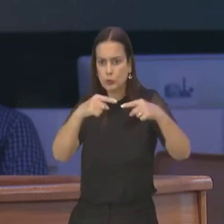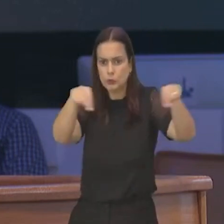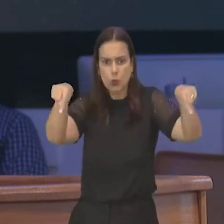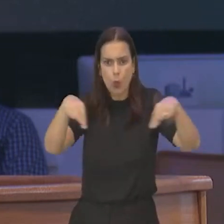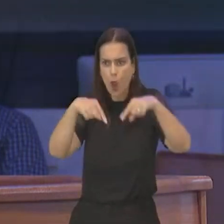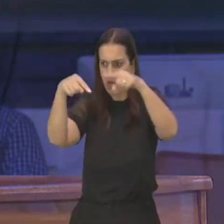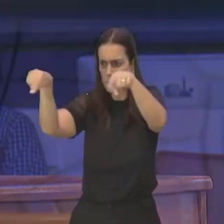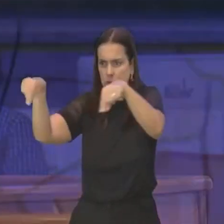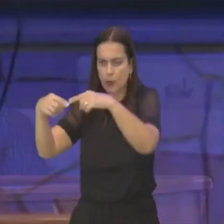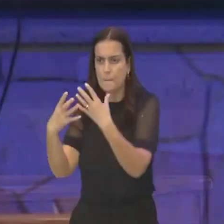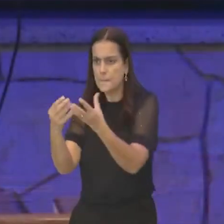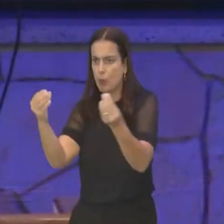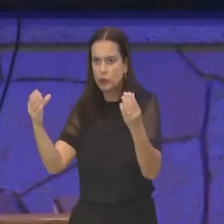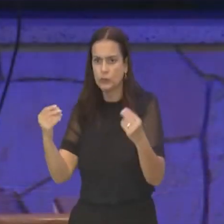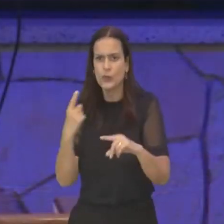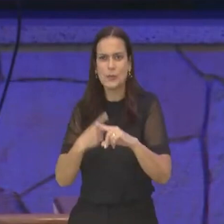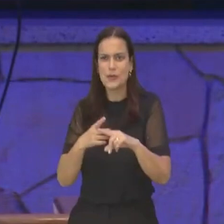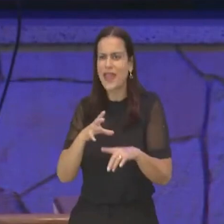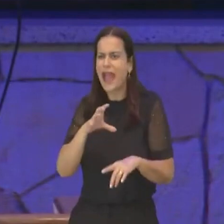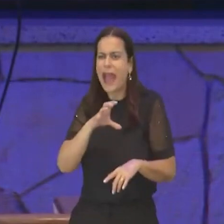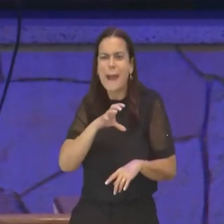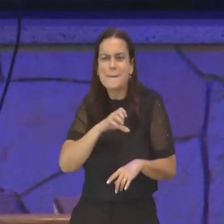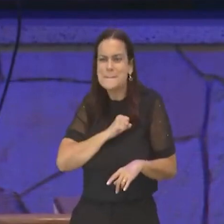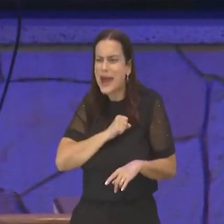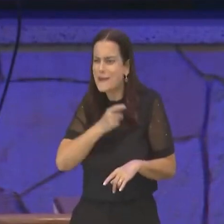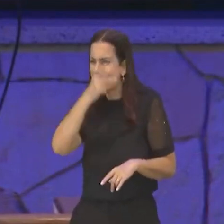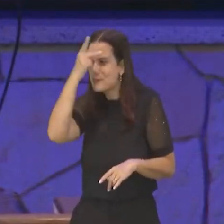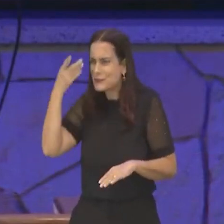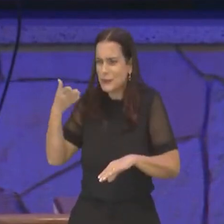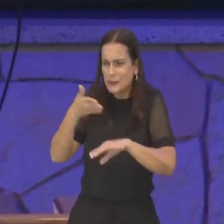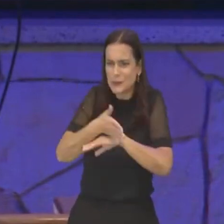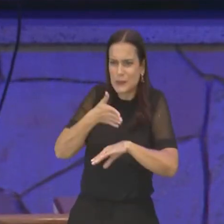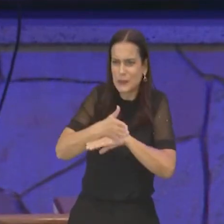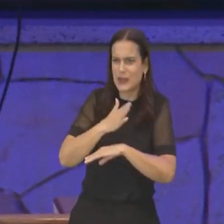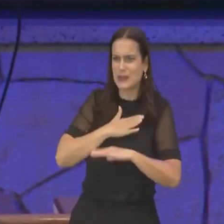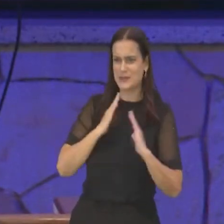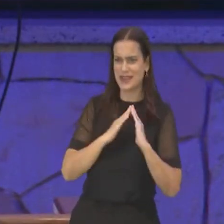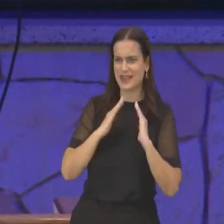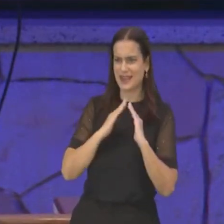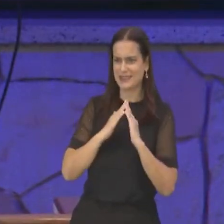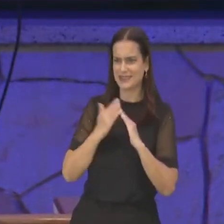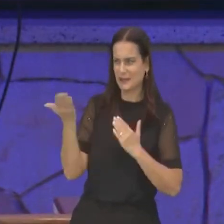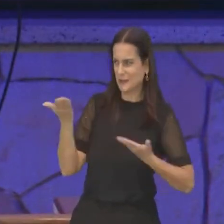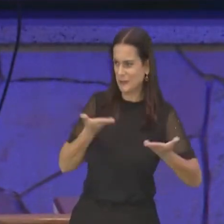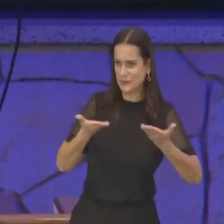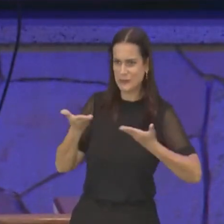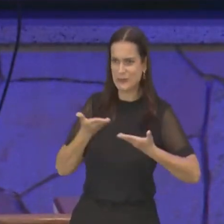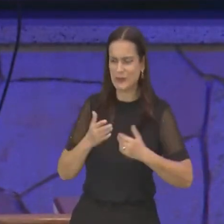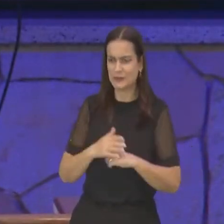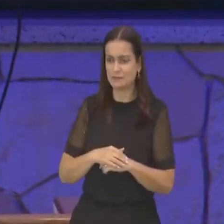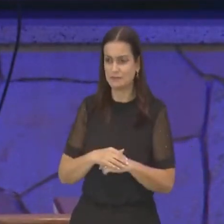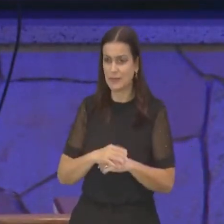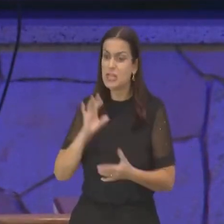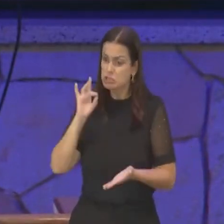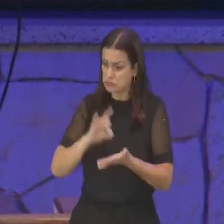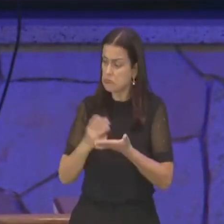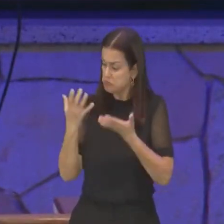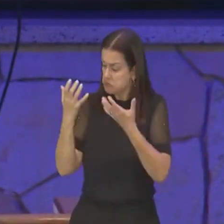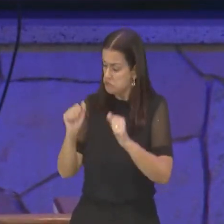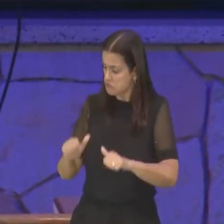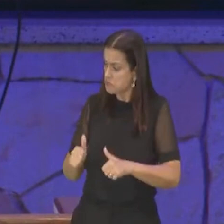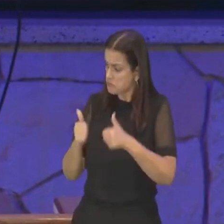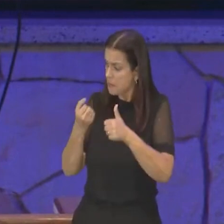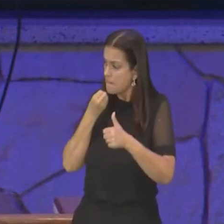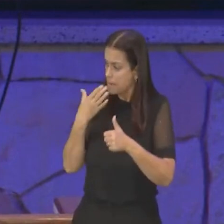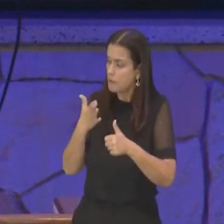suítes, porque eu amava receber pessoas em meu lar. Então certamente você seria bem recebido e bem-vindo